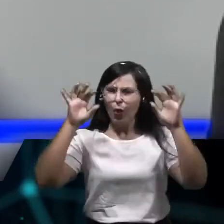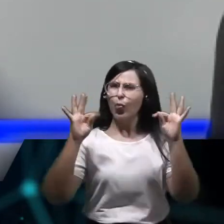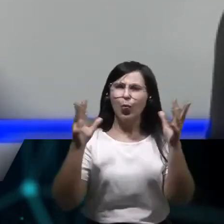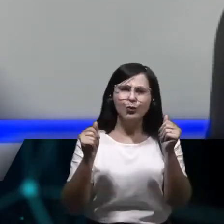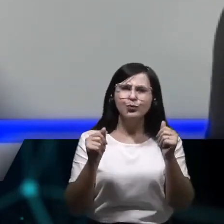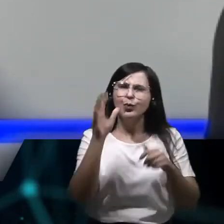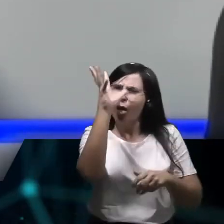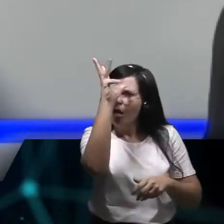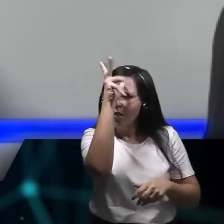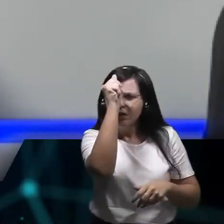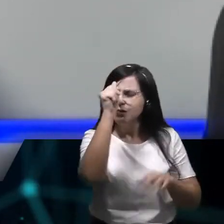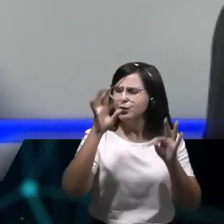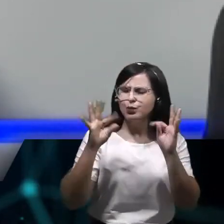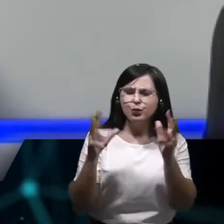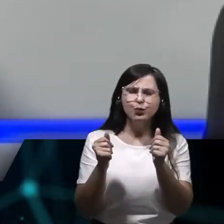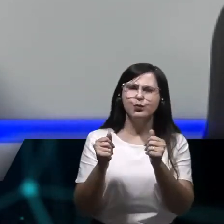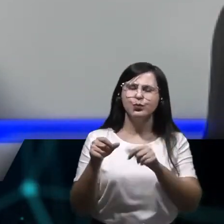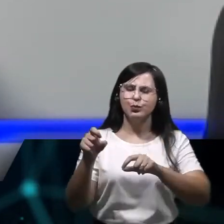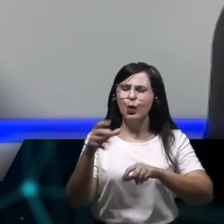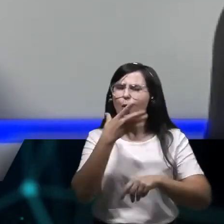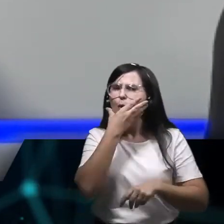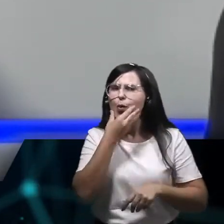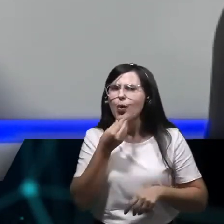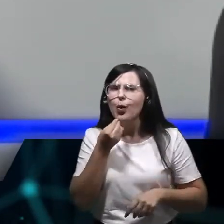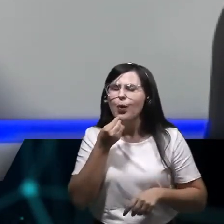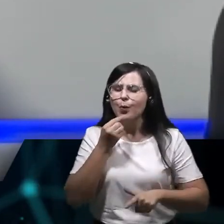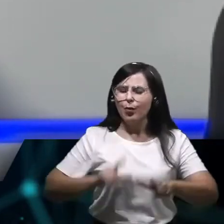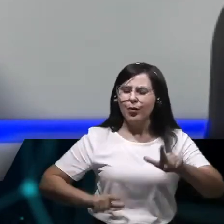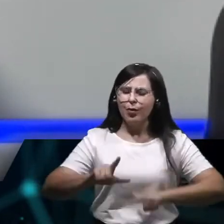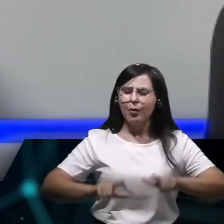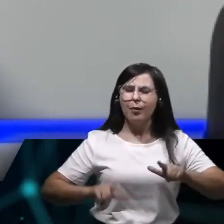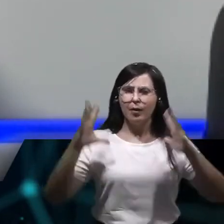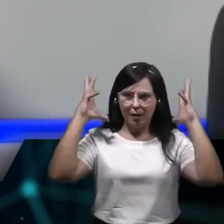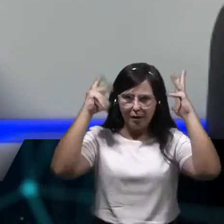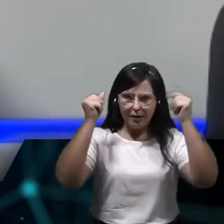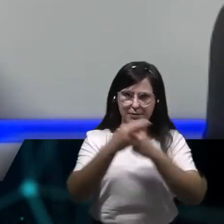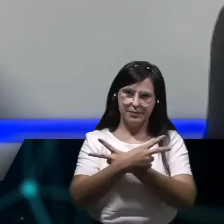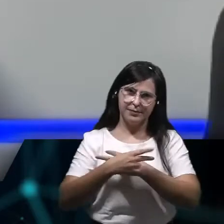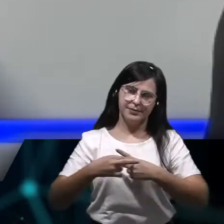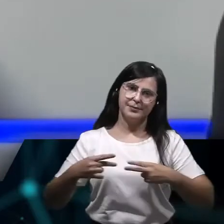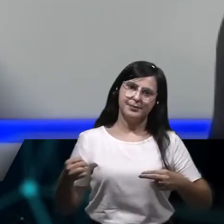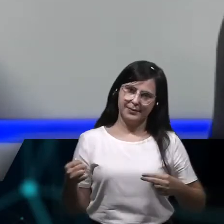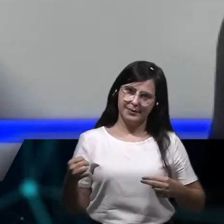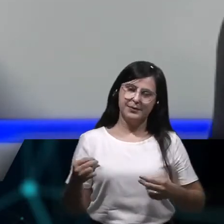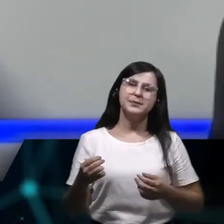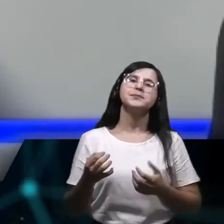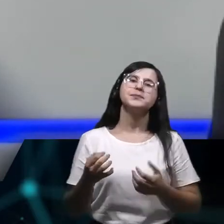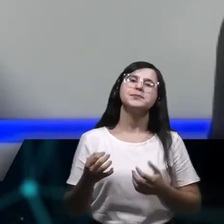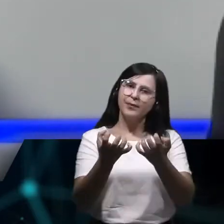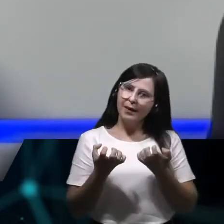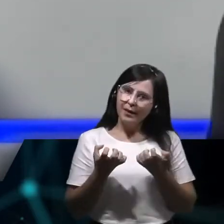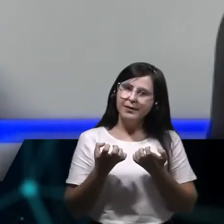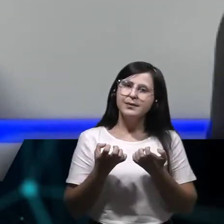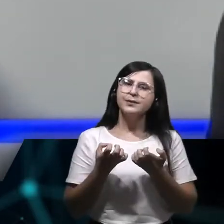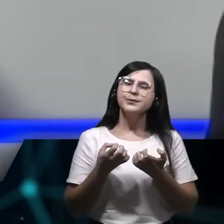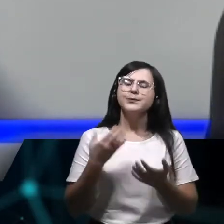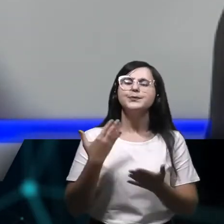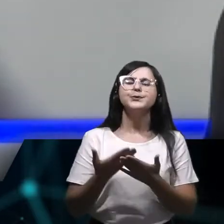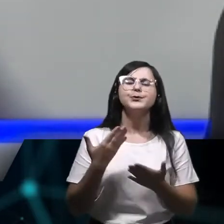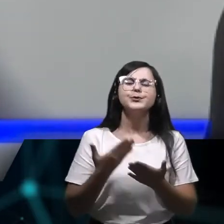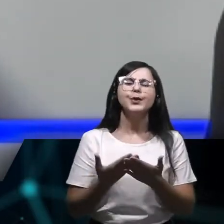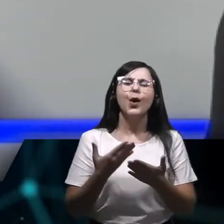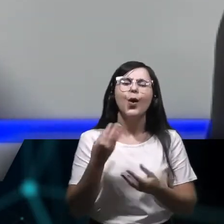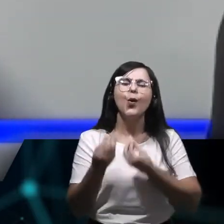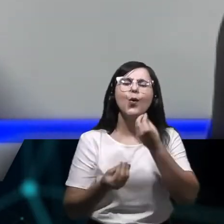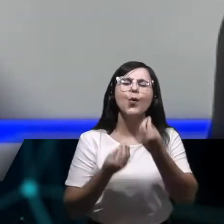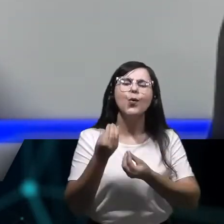avicultura. E também, dentro dessa casa de apoio, é onde a gente vai fazer estudo das nossas estradas para escoar a